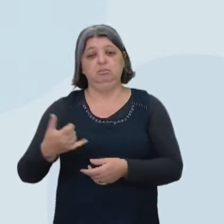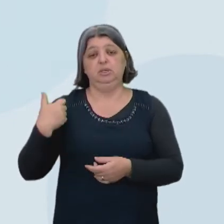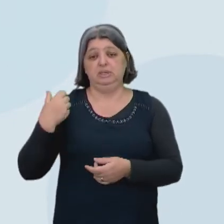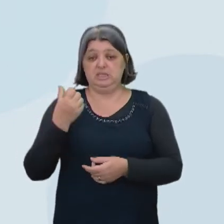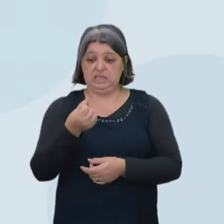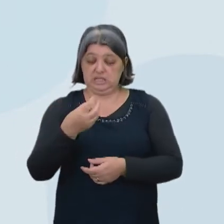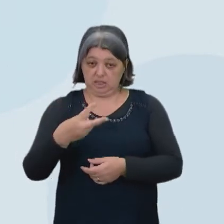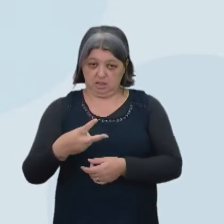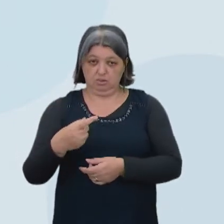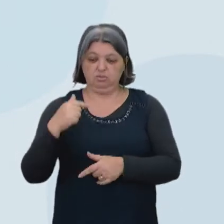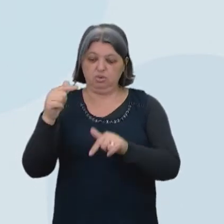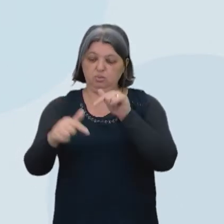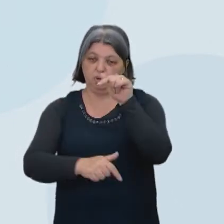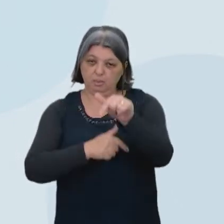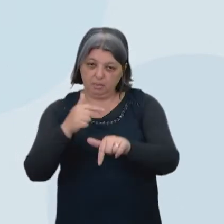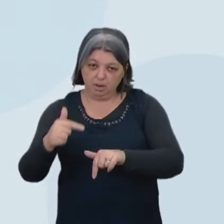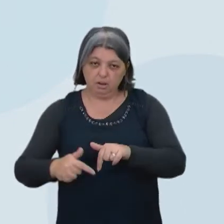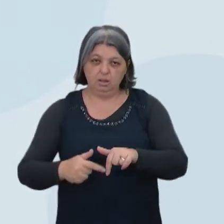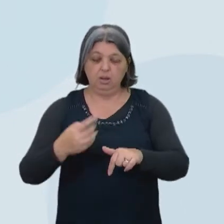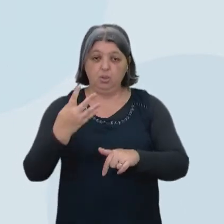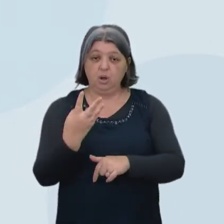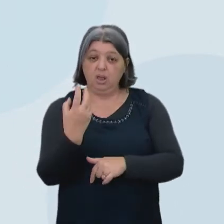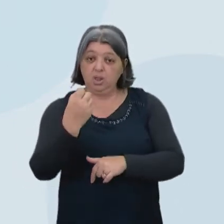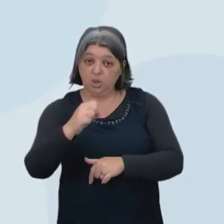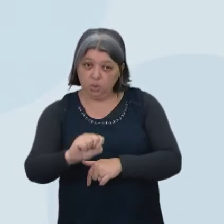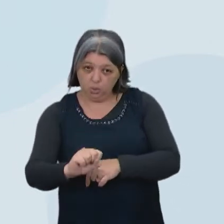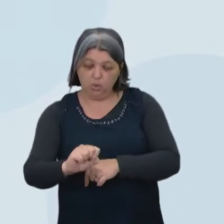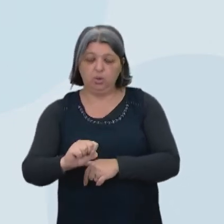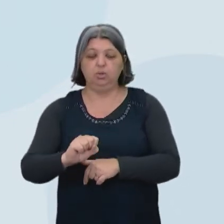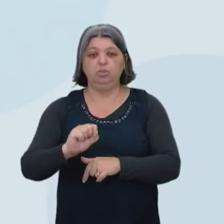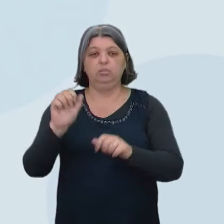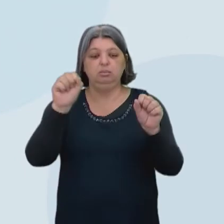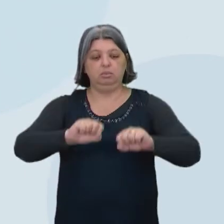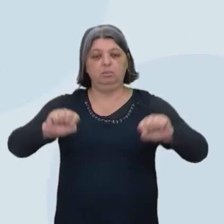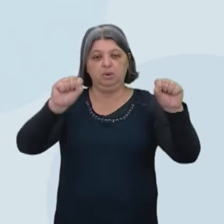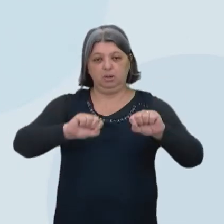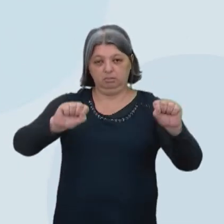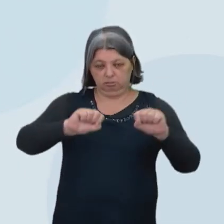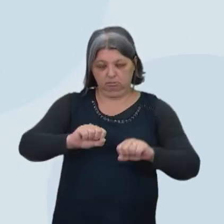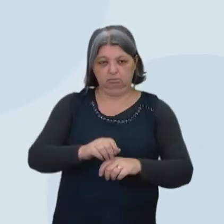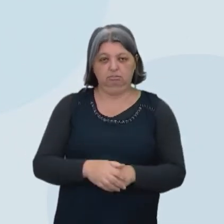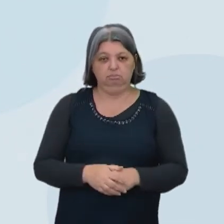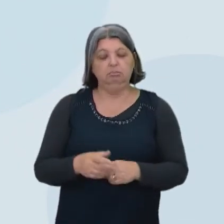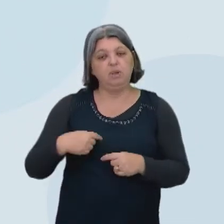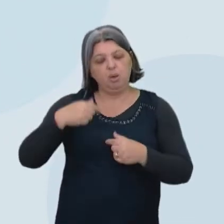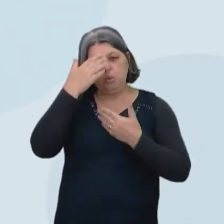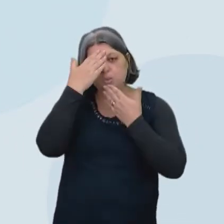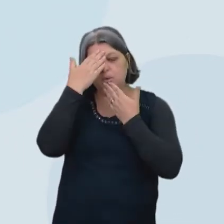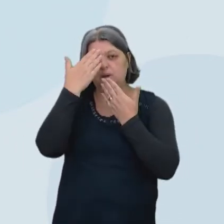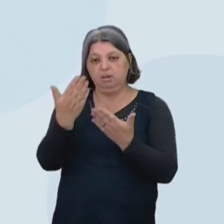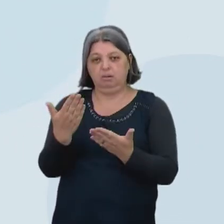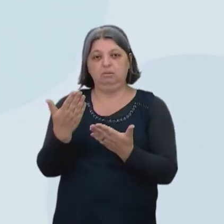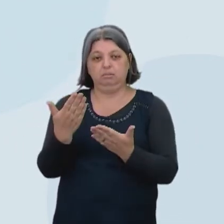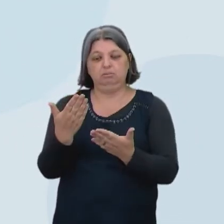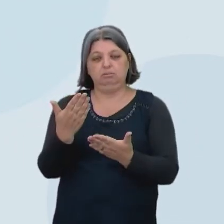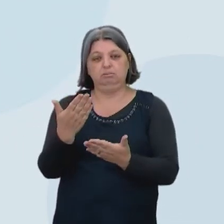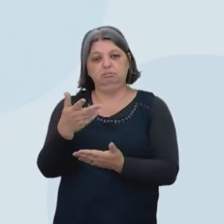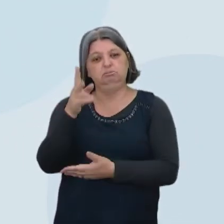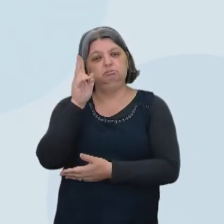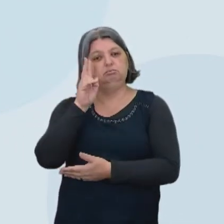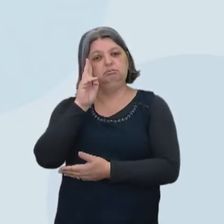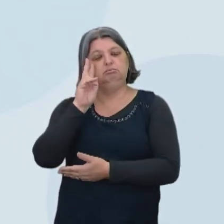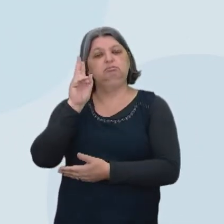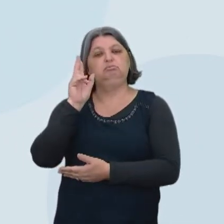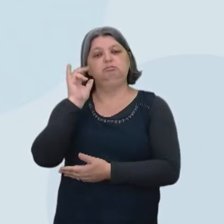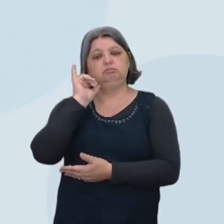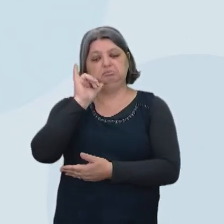vida, trabalhei 48 como empregada doméstica. Estou muito grata por poder relatar um pouco da minha trajetória